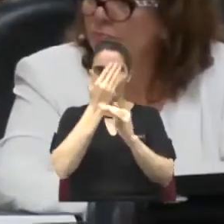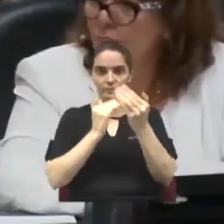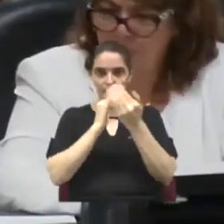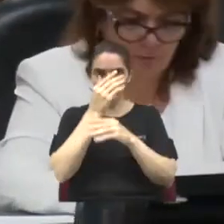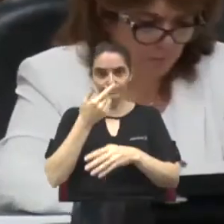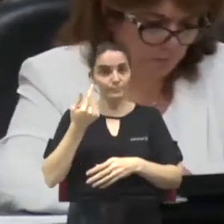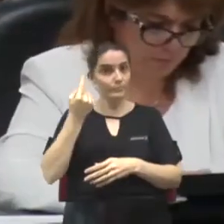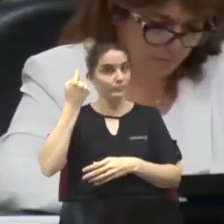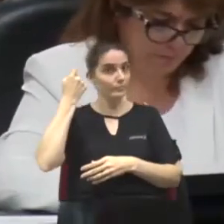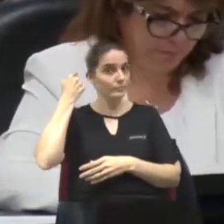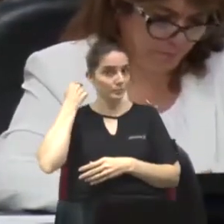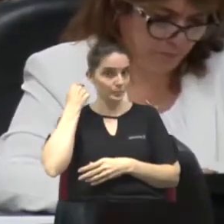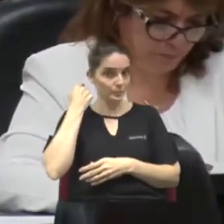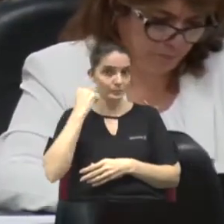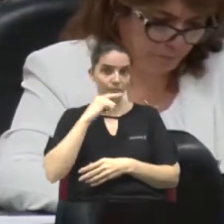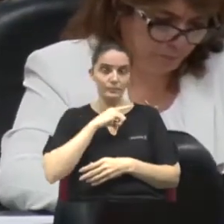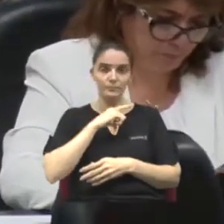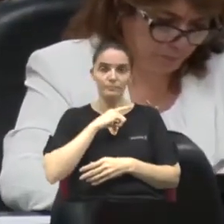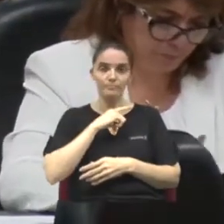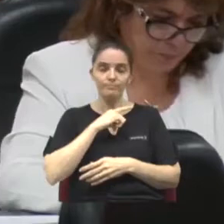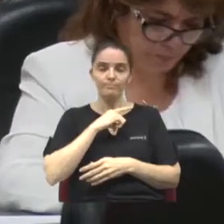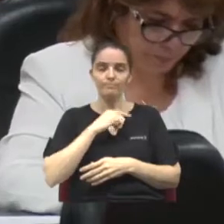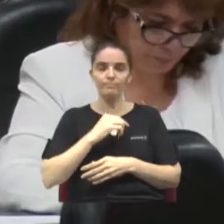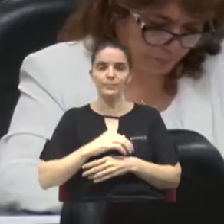na época, havia uma falta de